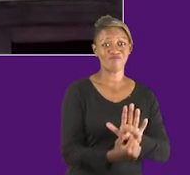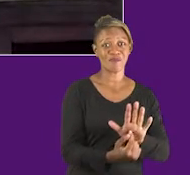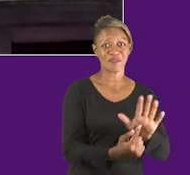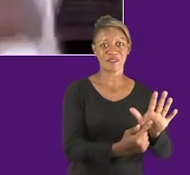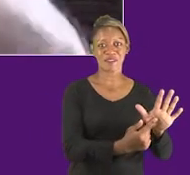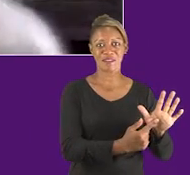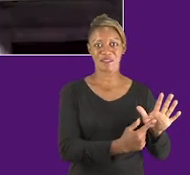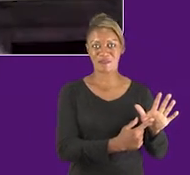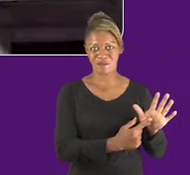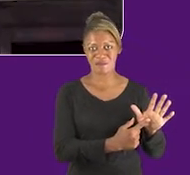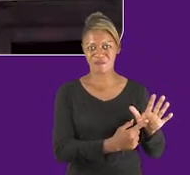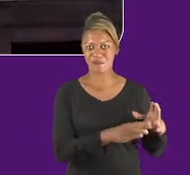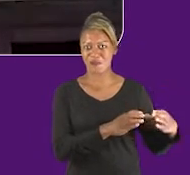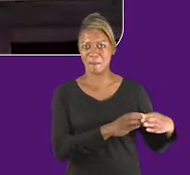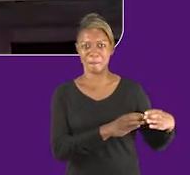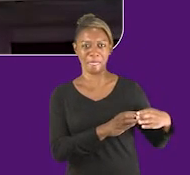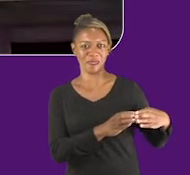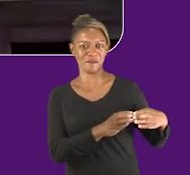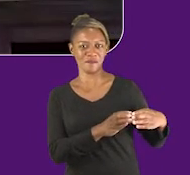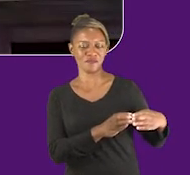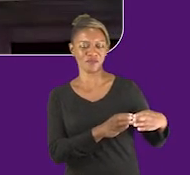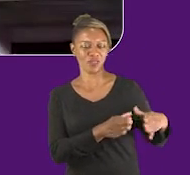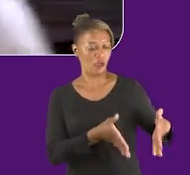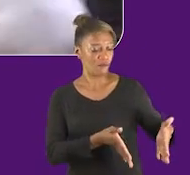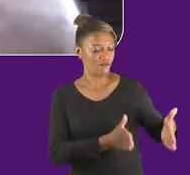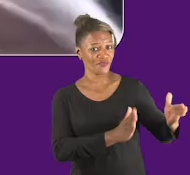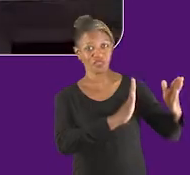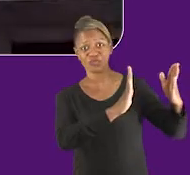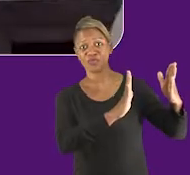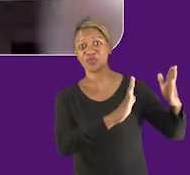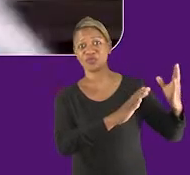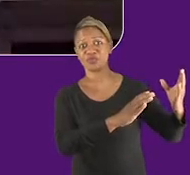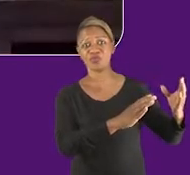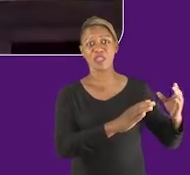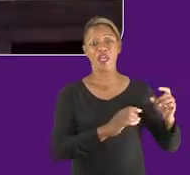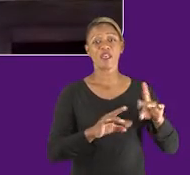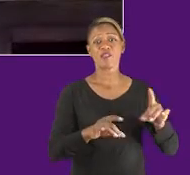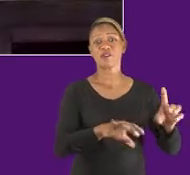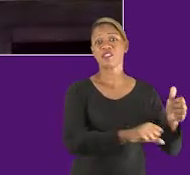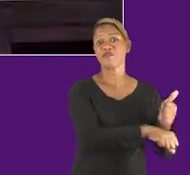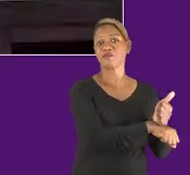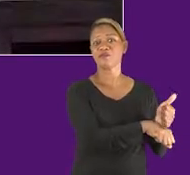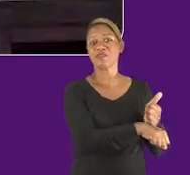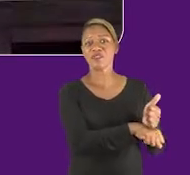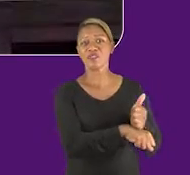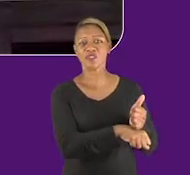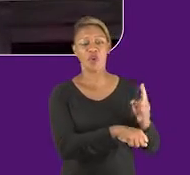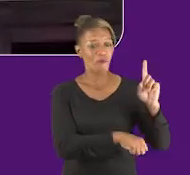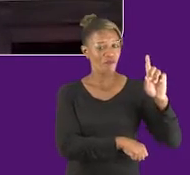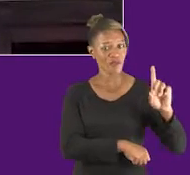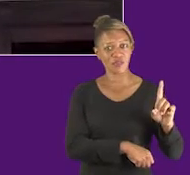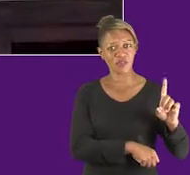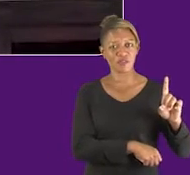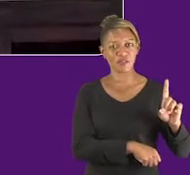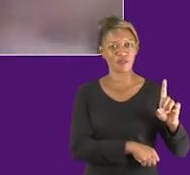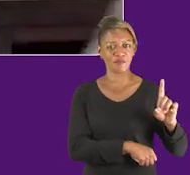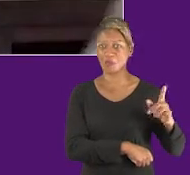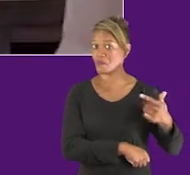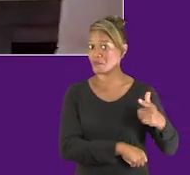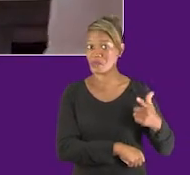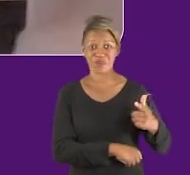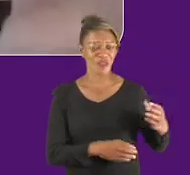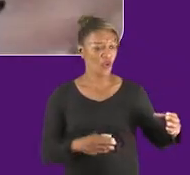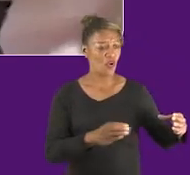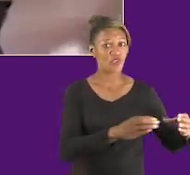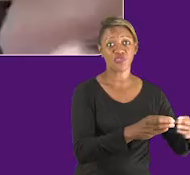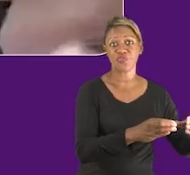e junto com a sua estrutura de gestão né então um diretor a diferente do modelo anterior ele não tem uma sala